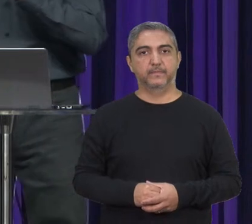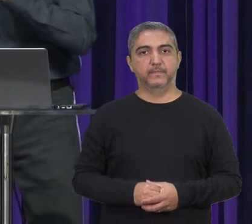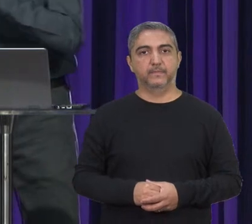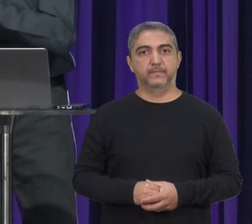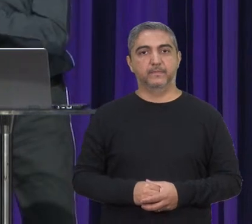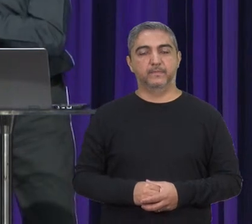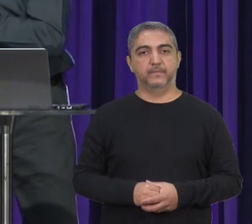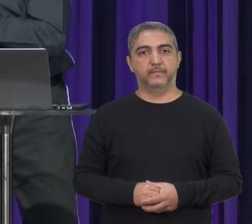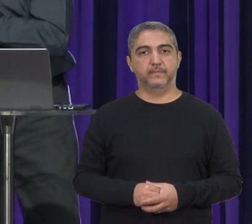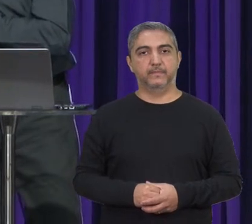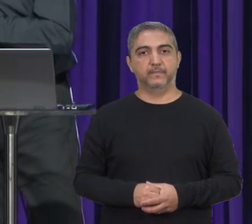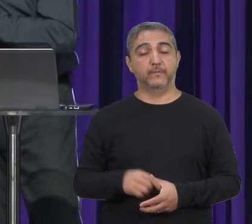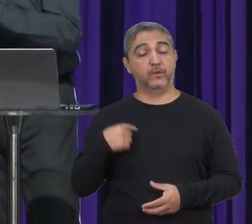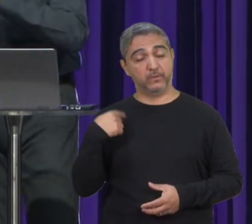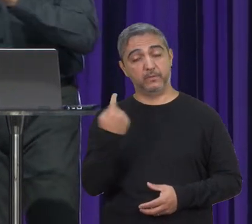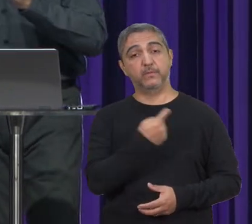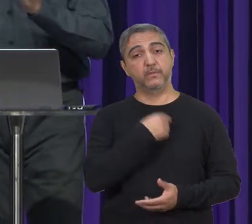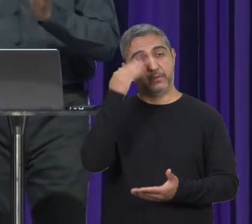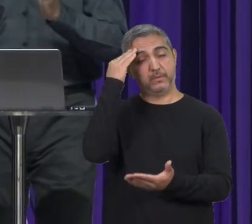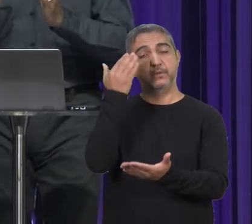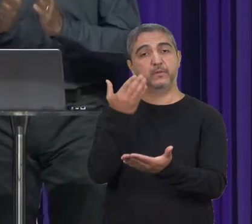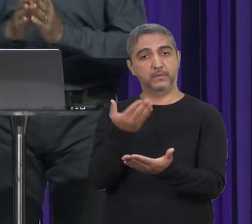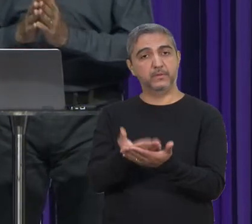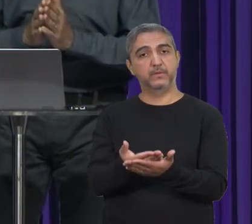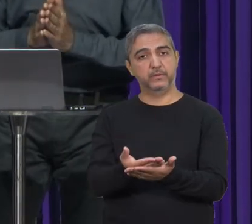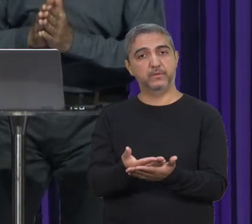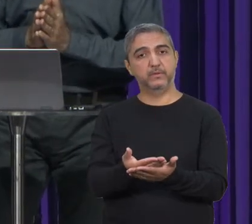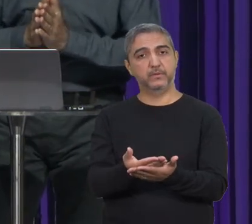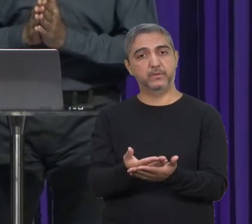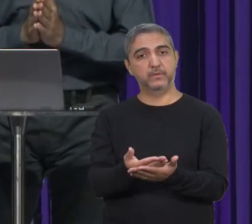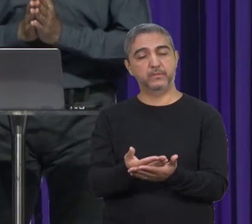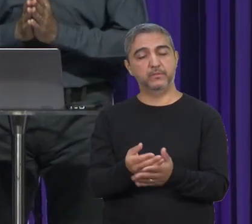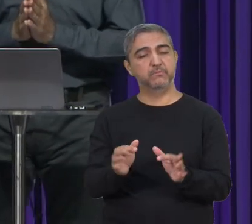é de se esperar por uma simples razão.